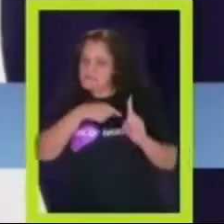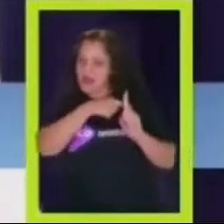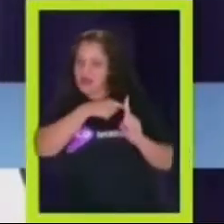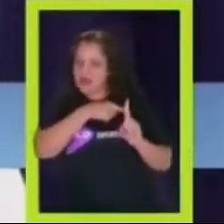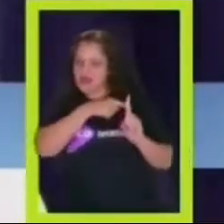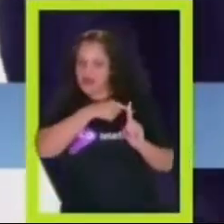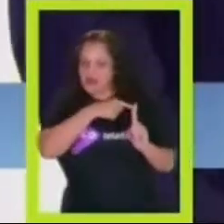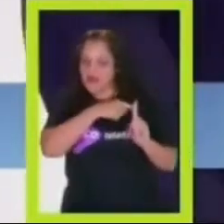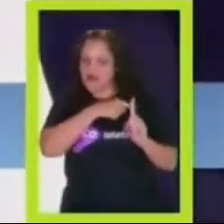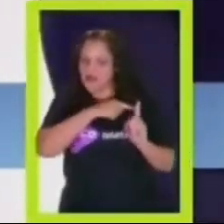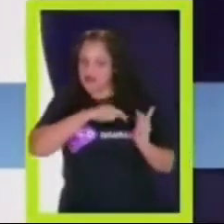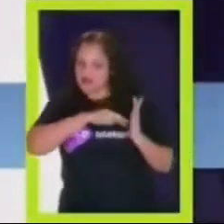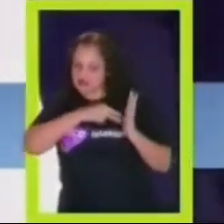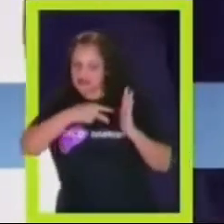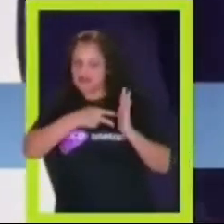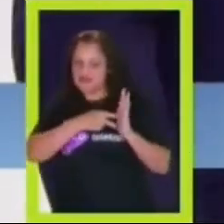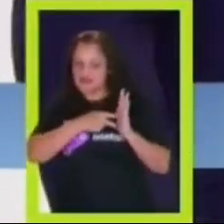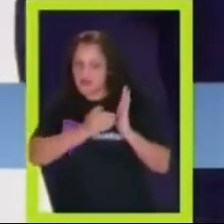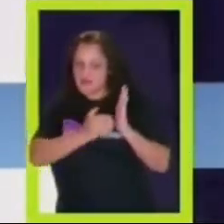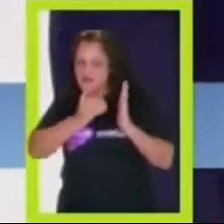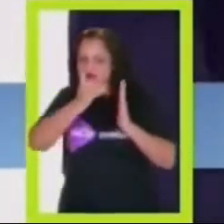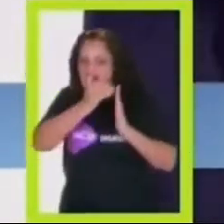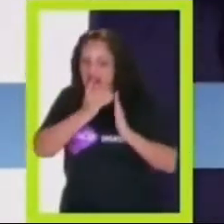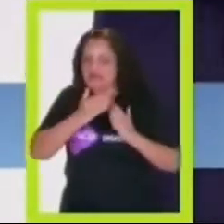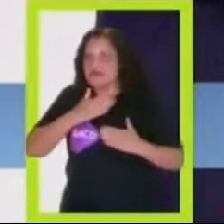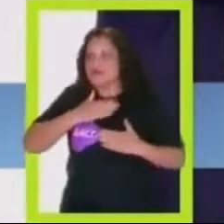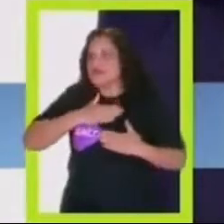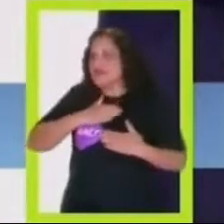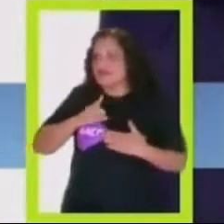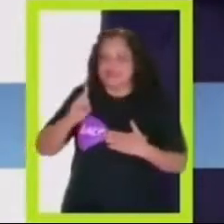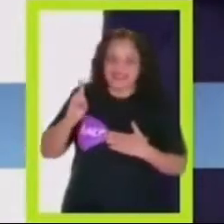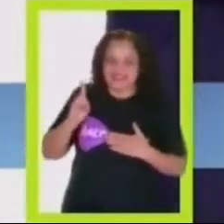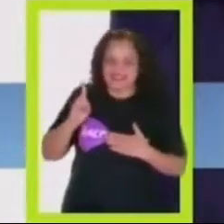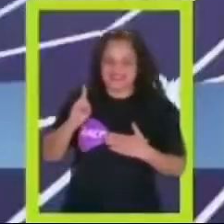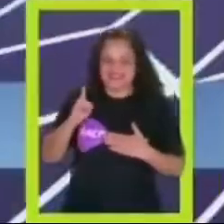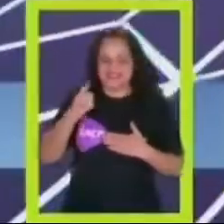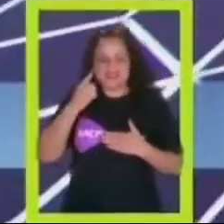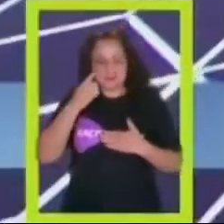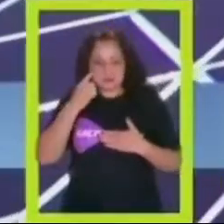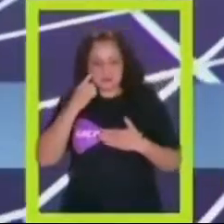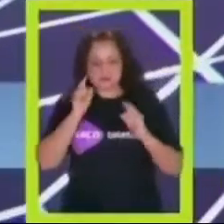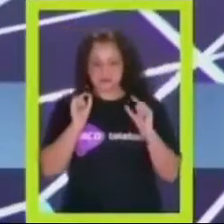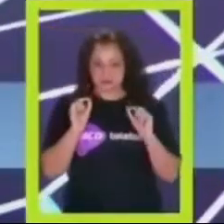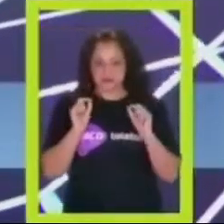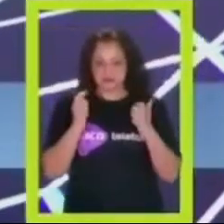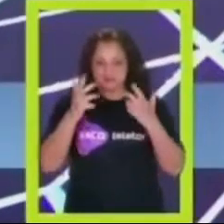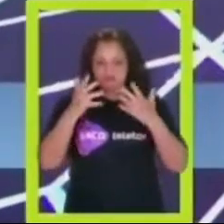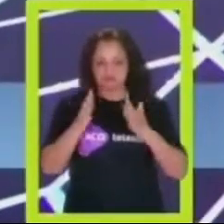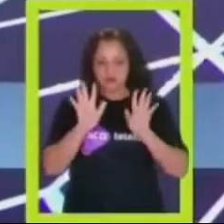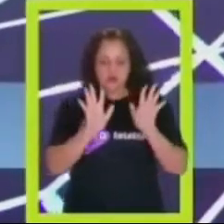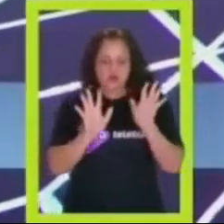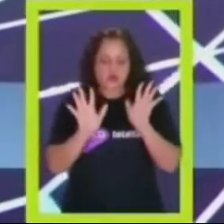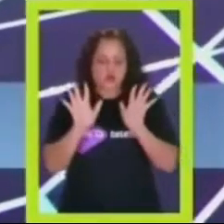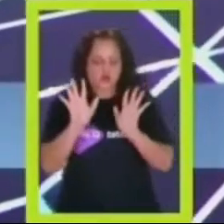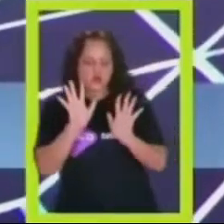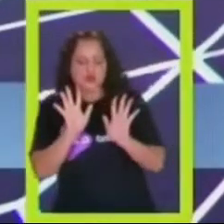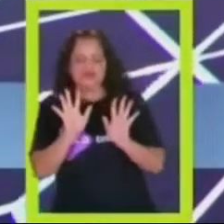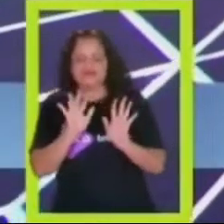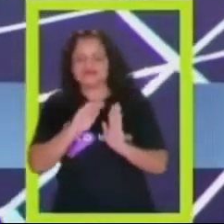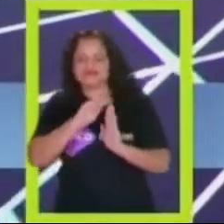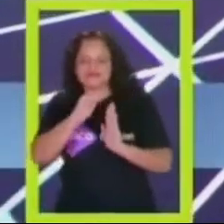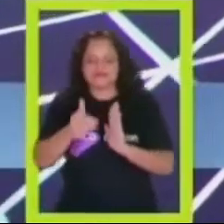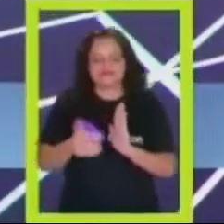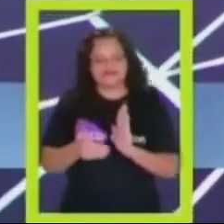que é grande o negócio, ai meu Deus. Olha, e para a Flora, né, o cuidado... É tudo,